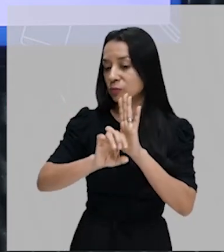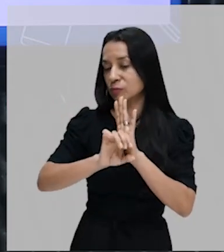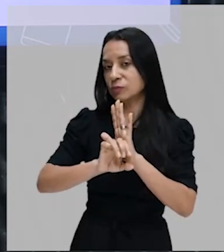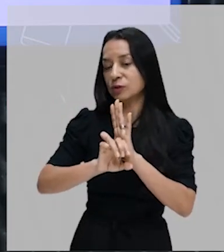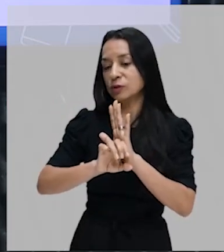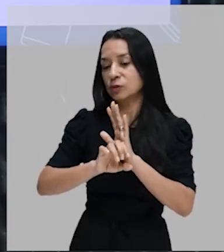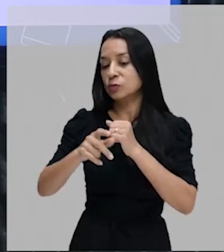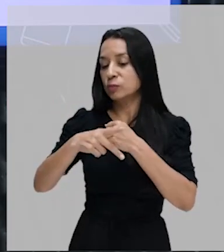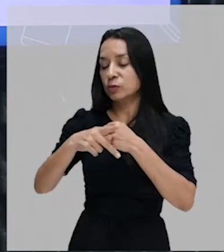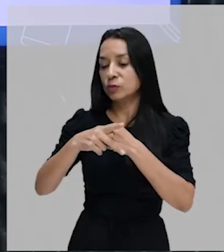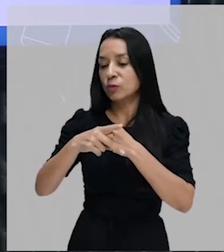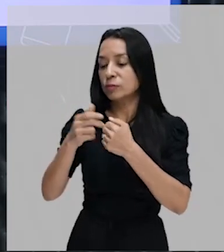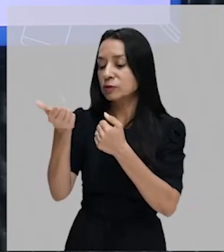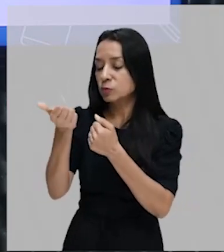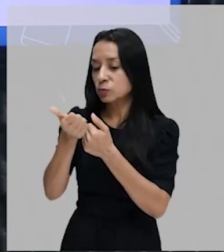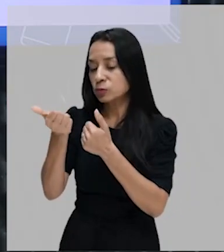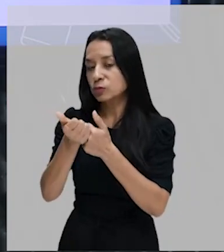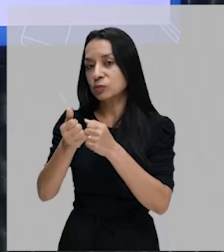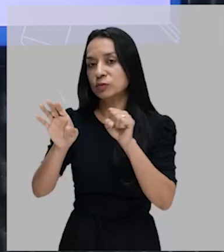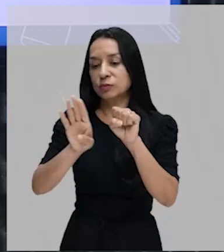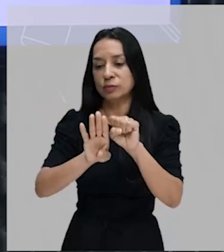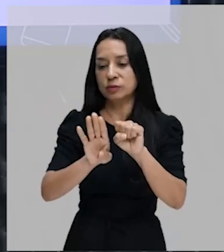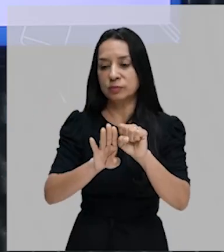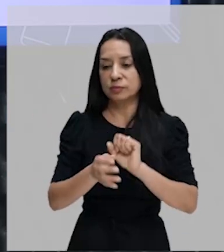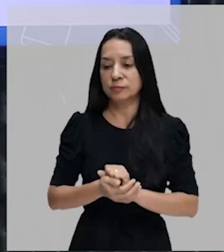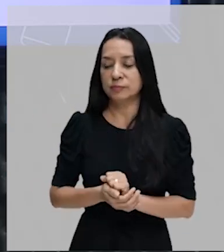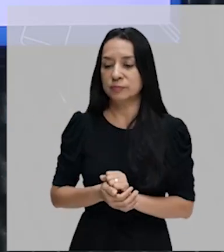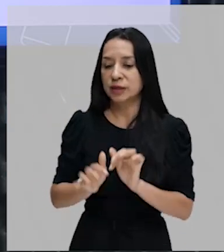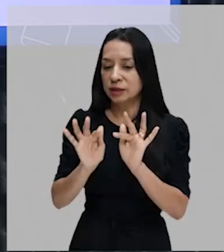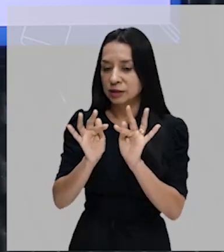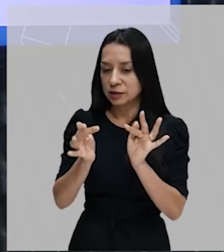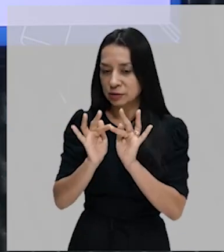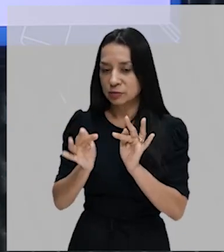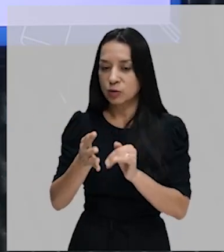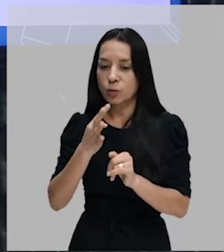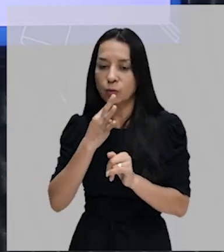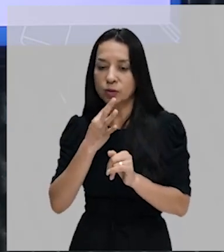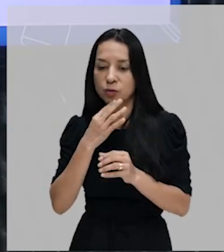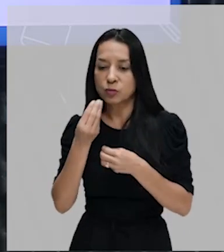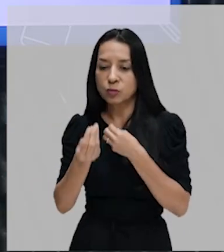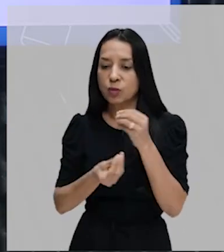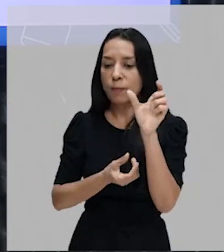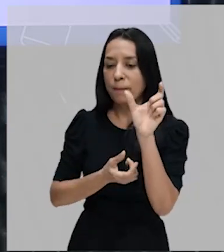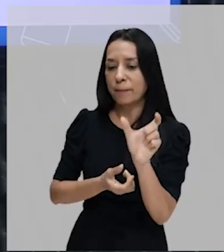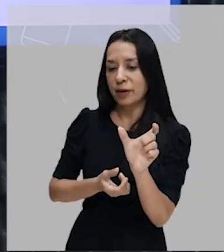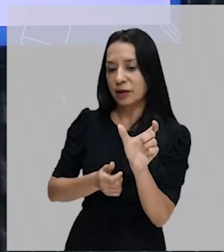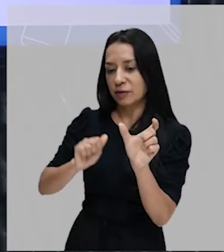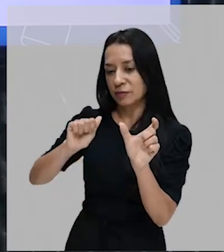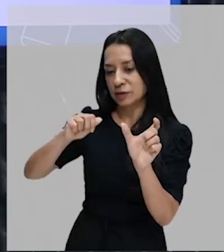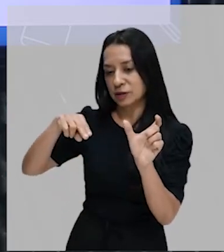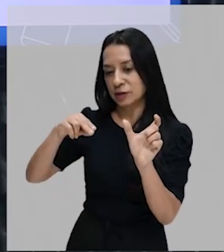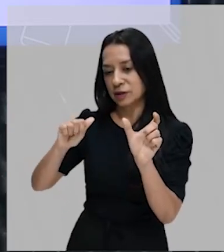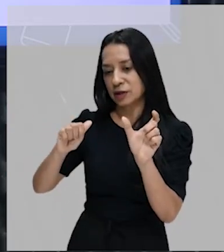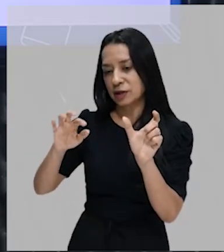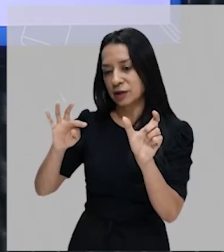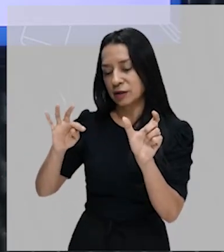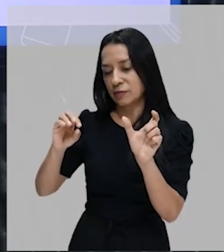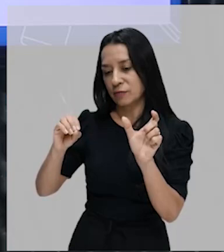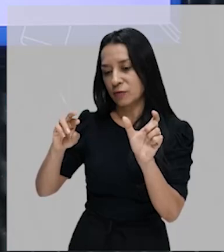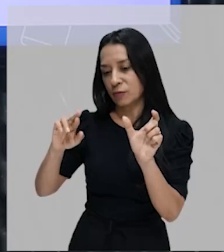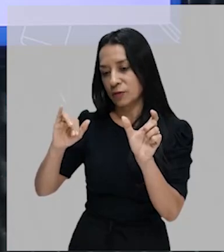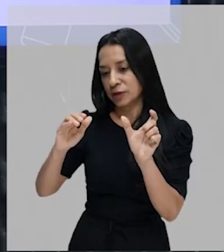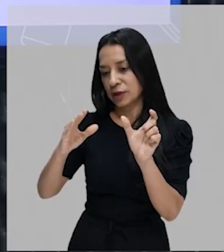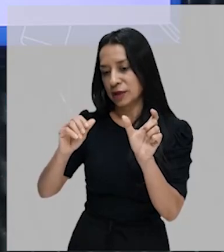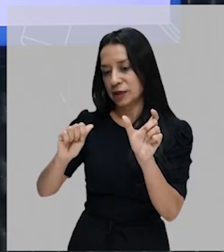substantivo. Sintaticamente, são conhecidos como palavras anafóricas, pois recuperam algo dito